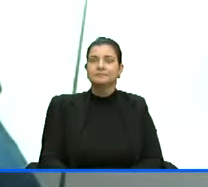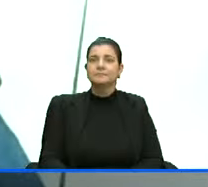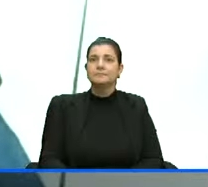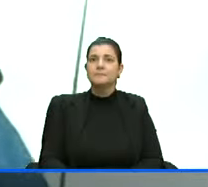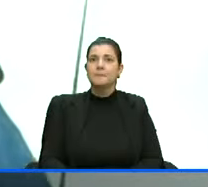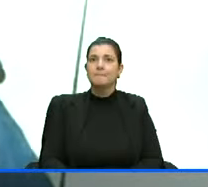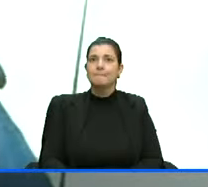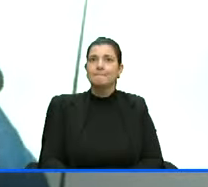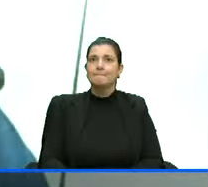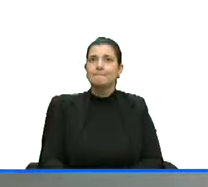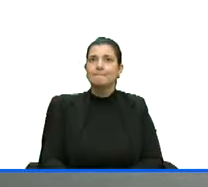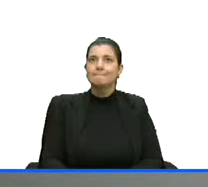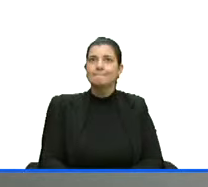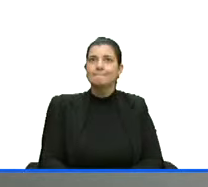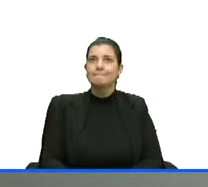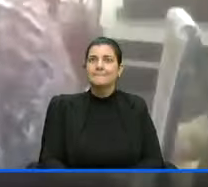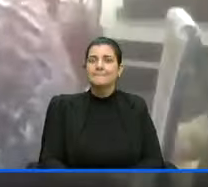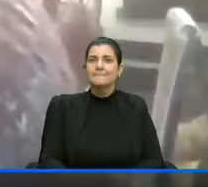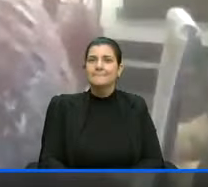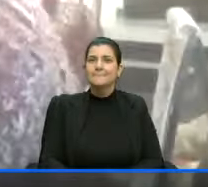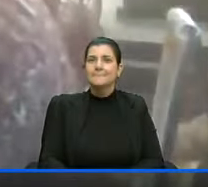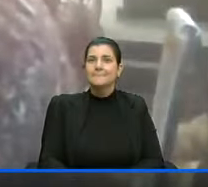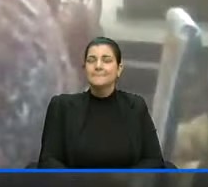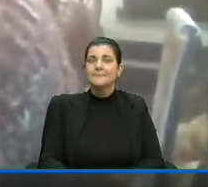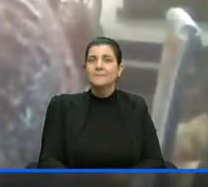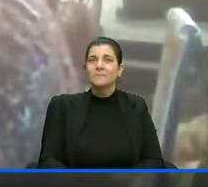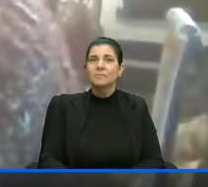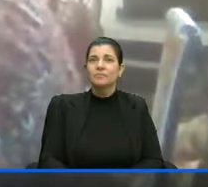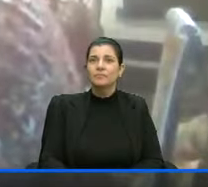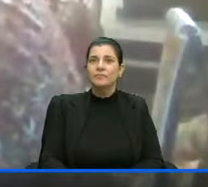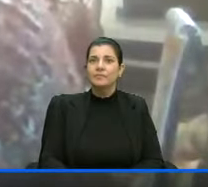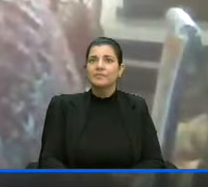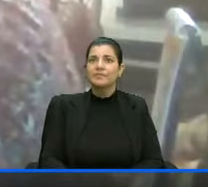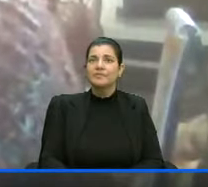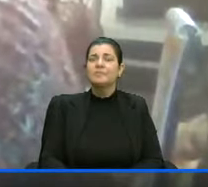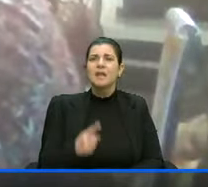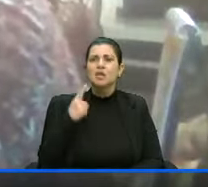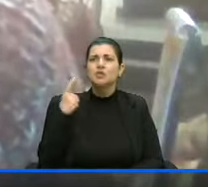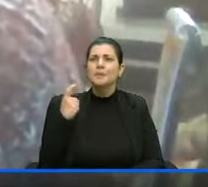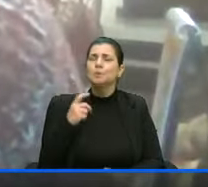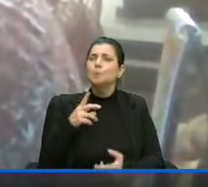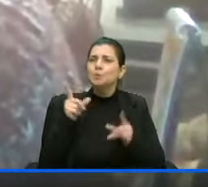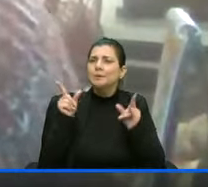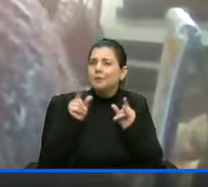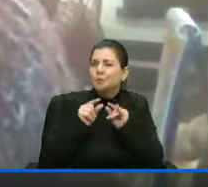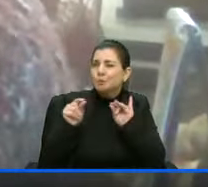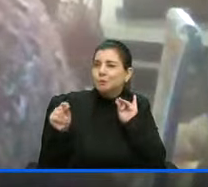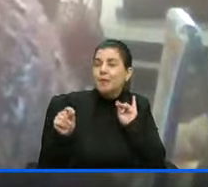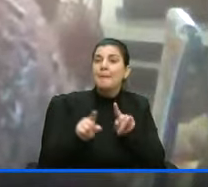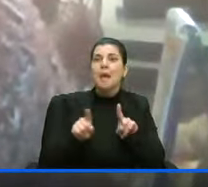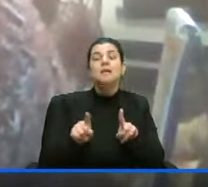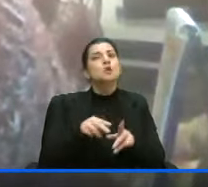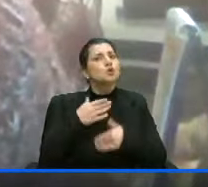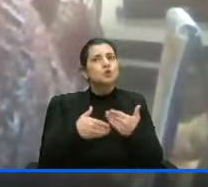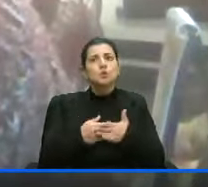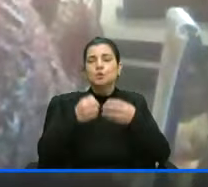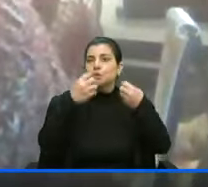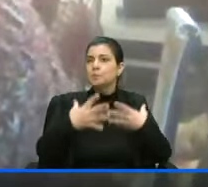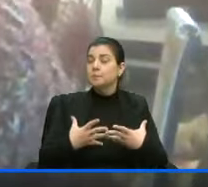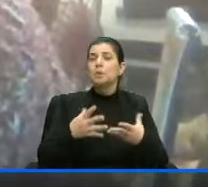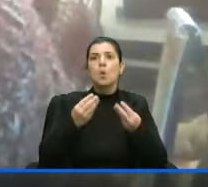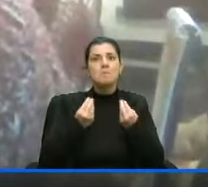É, ficou um pouquinho mais difícil, mas até porque tudo que tu disseste era muito significativo. E é fato que